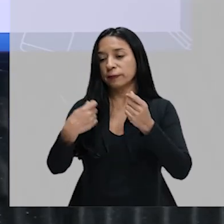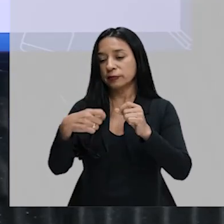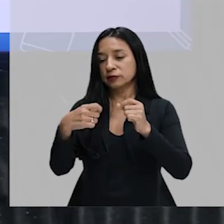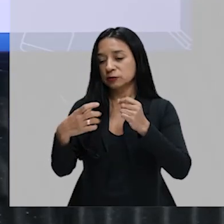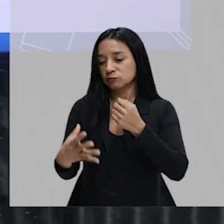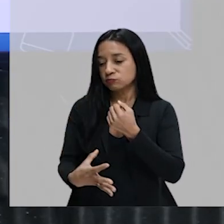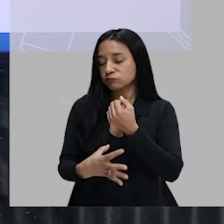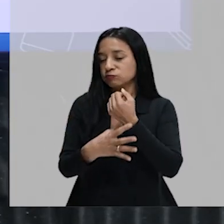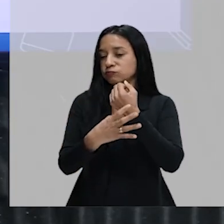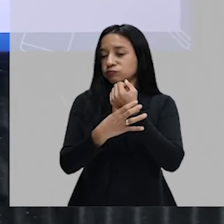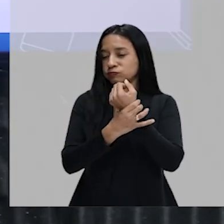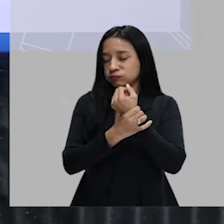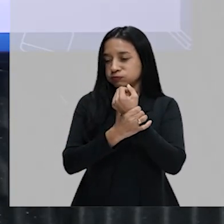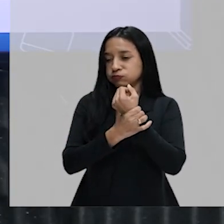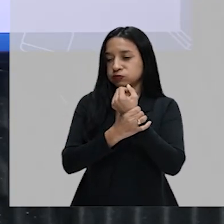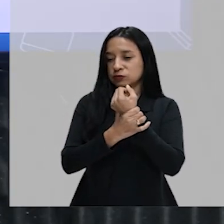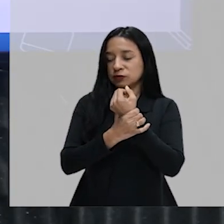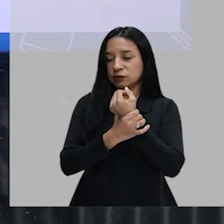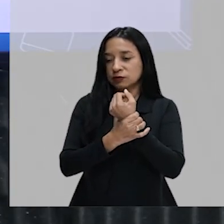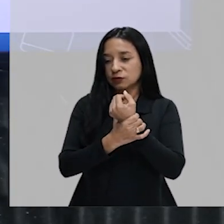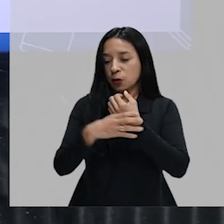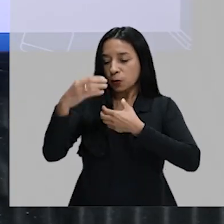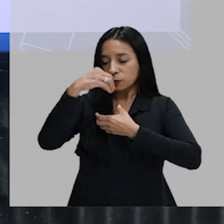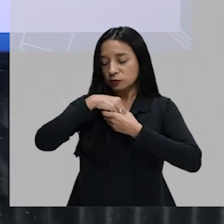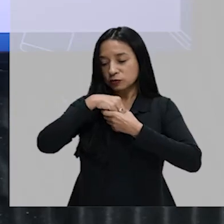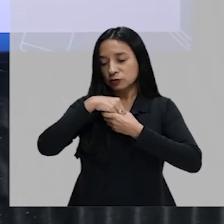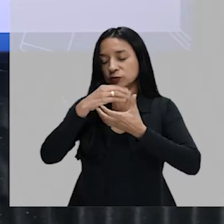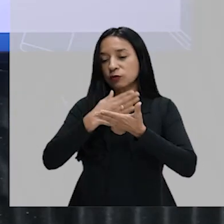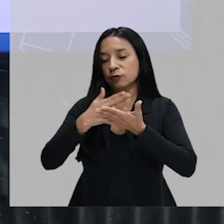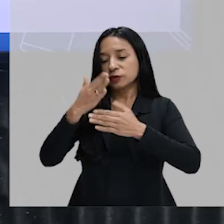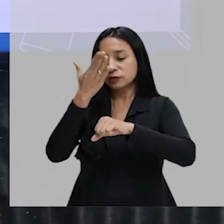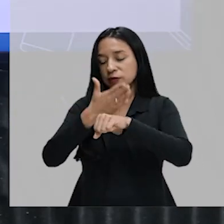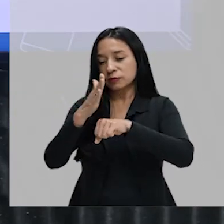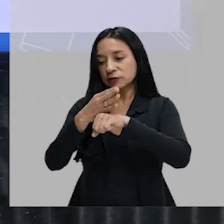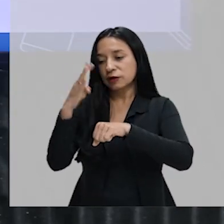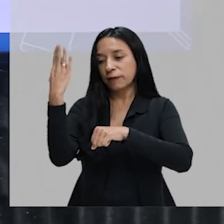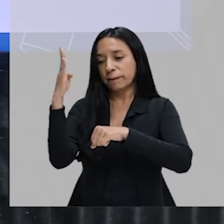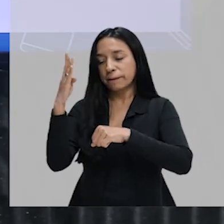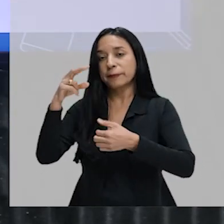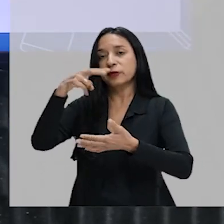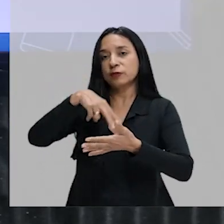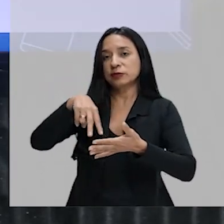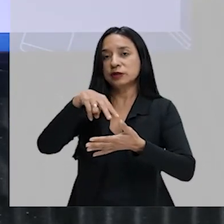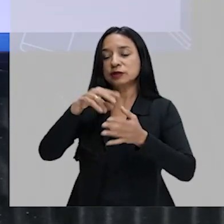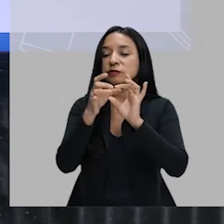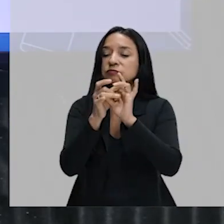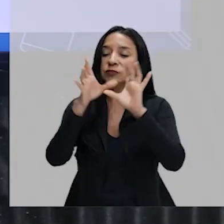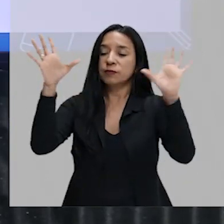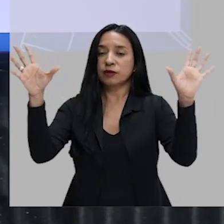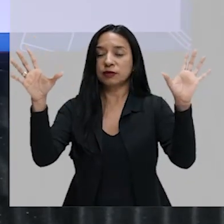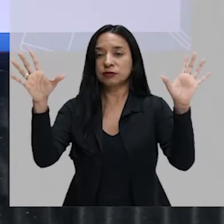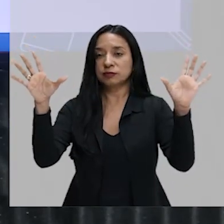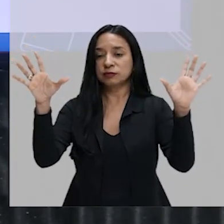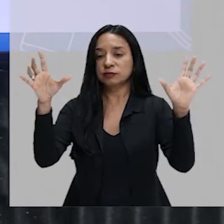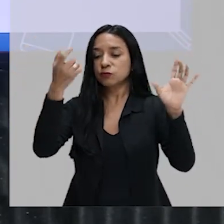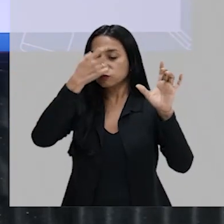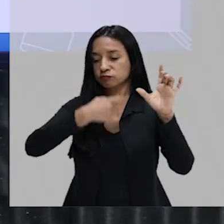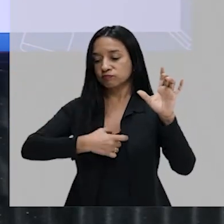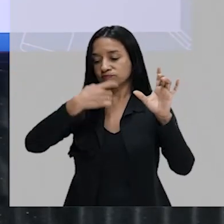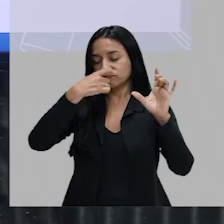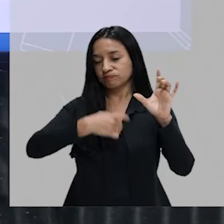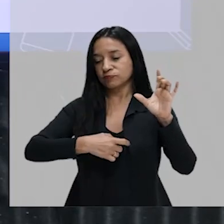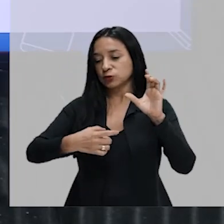Porque tem essa questão aqui, ó, tem essas melhorias aqui que acontecem no ser humano. E a questão que eu trouxe